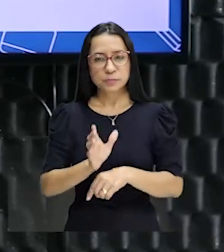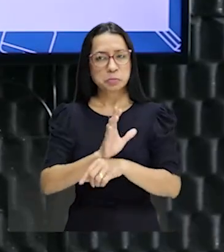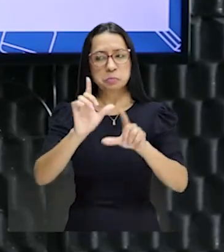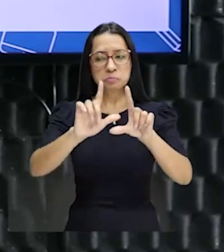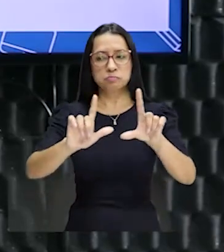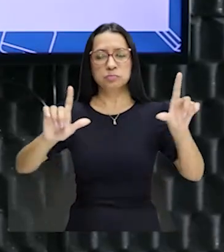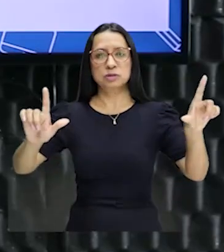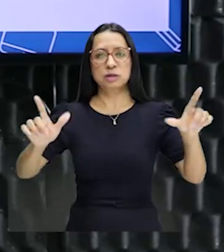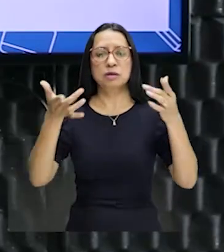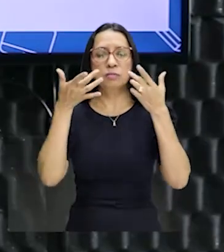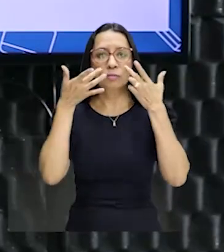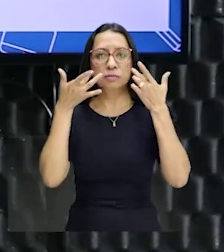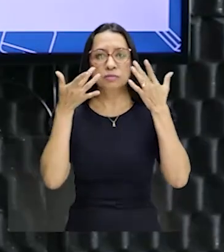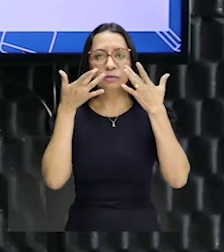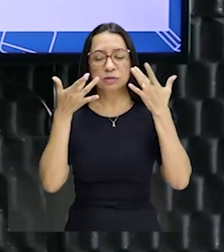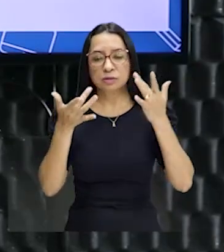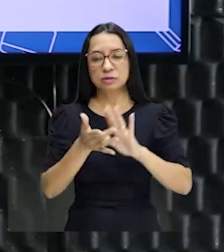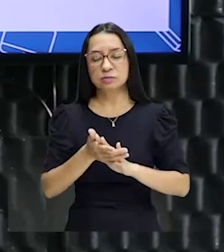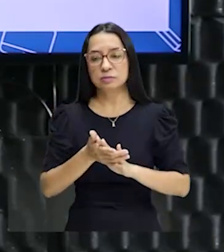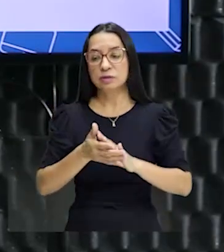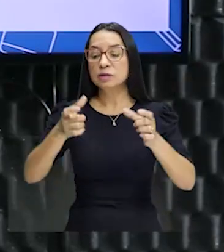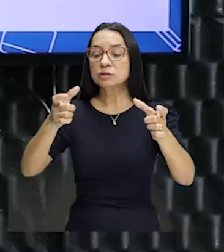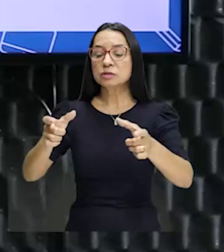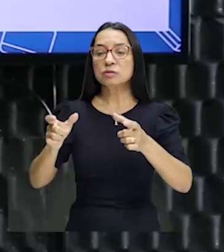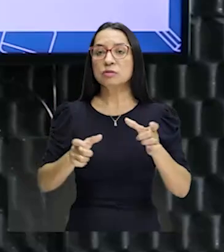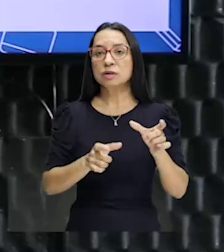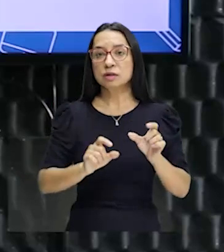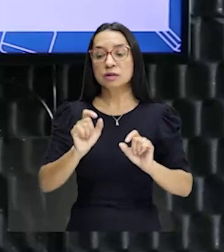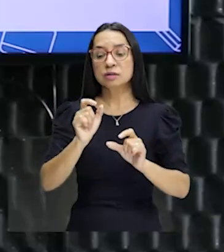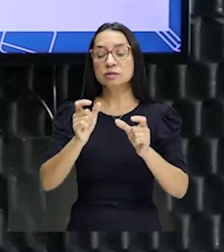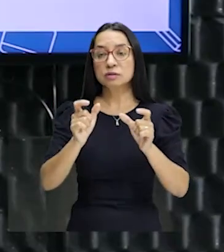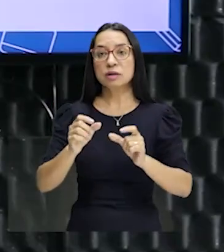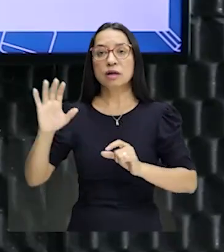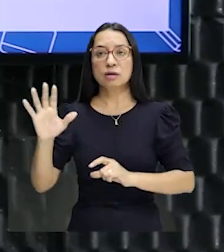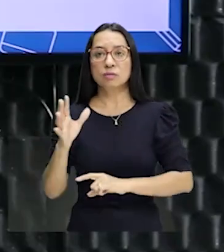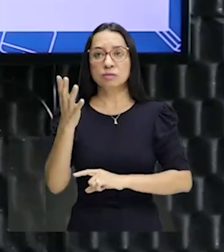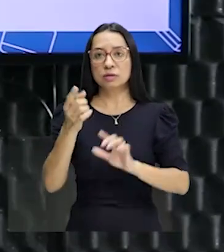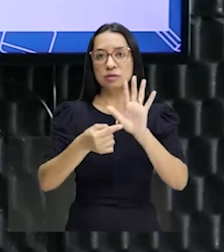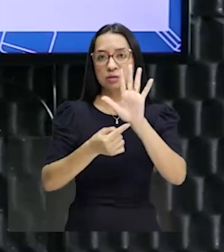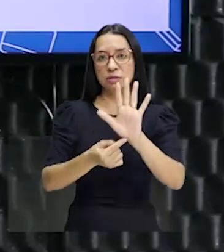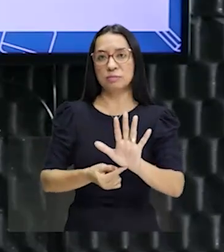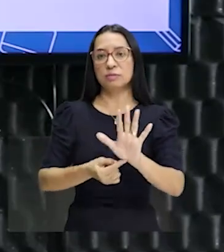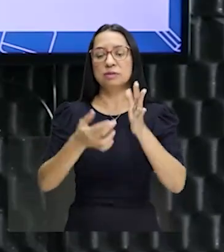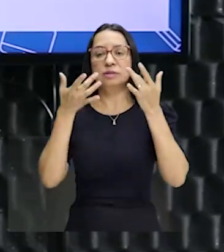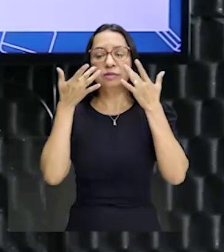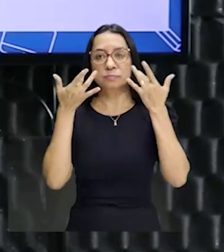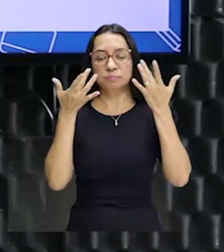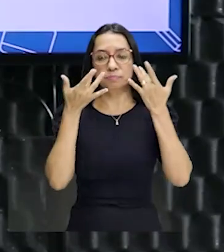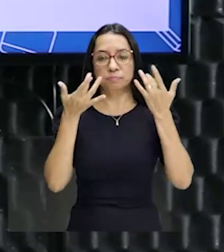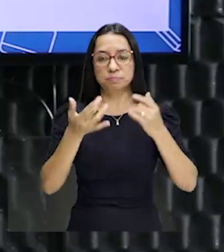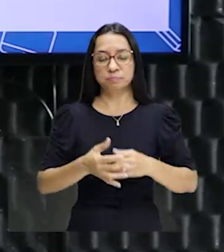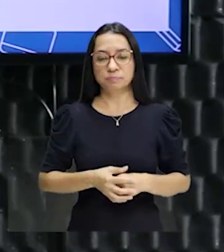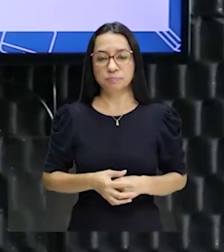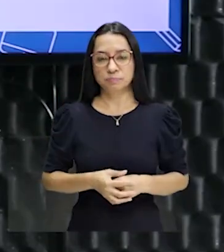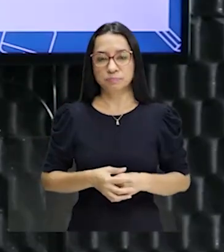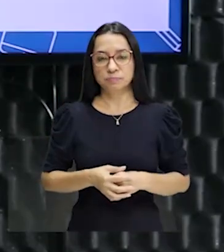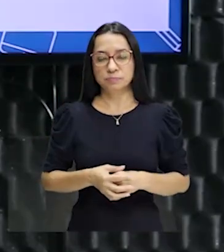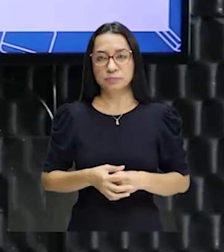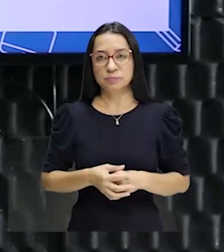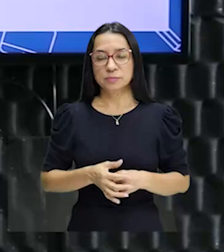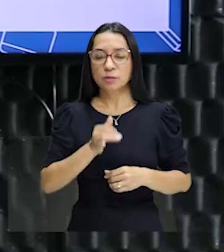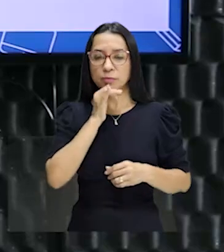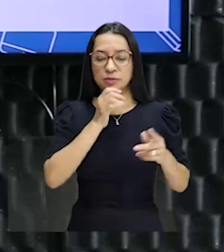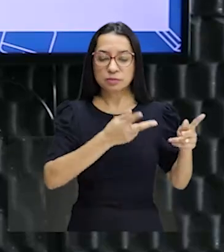o teatro, esses locais onde acontece ali apresentações artísticas, uma